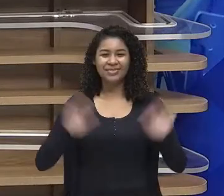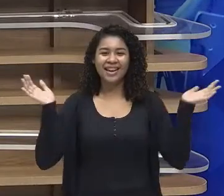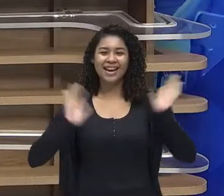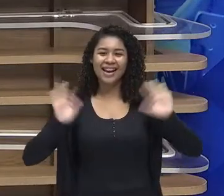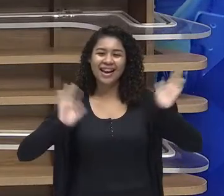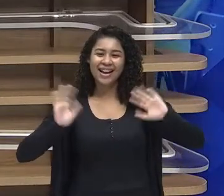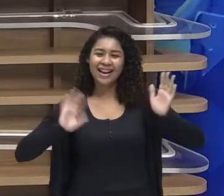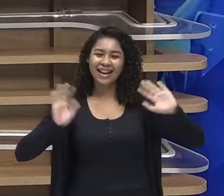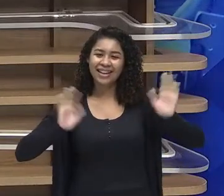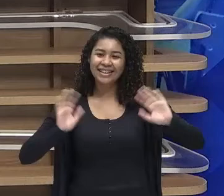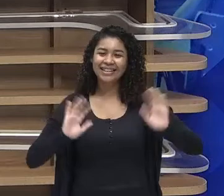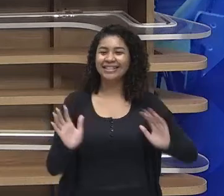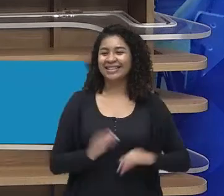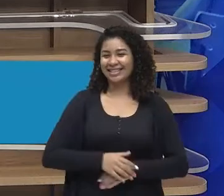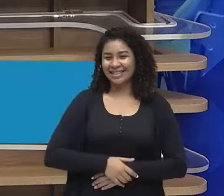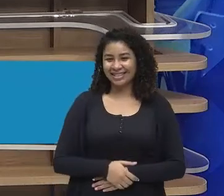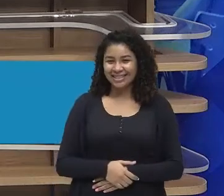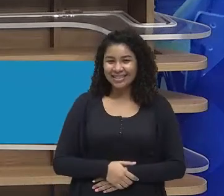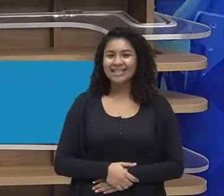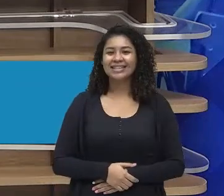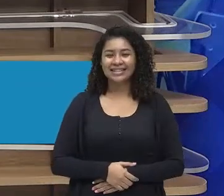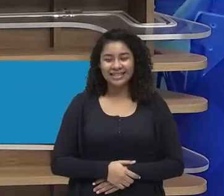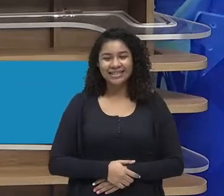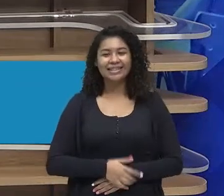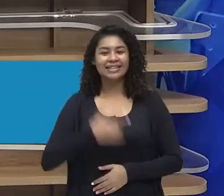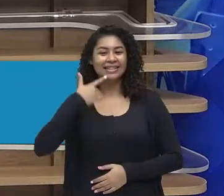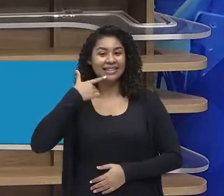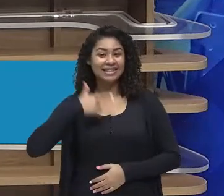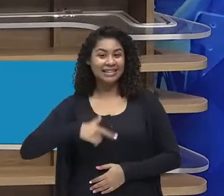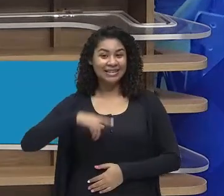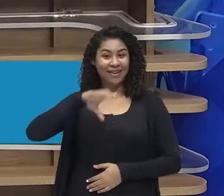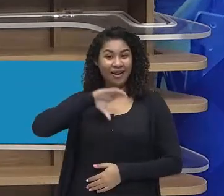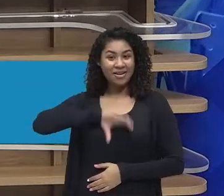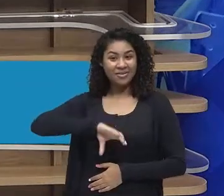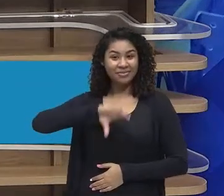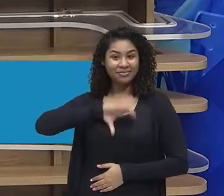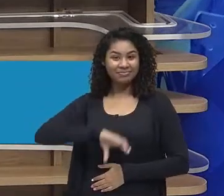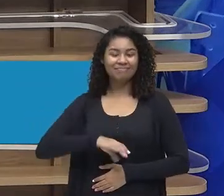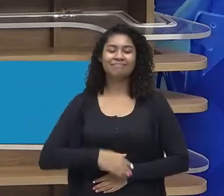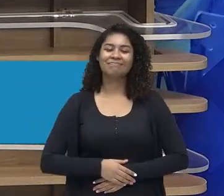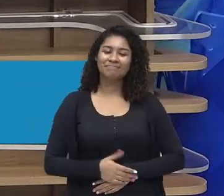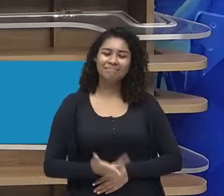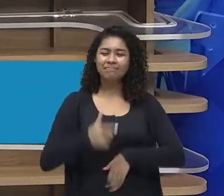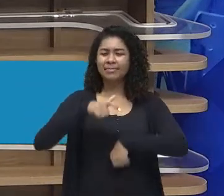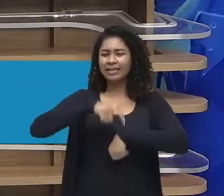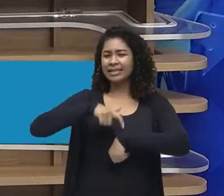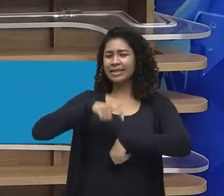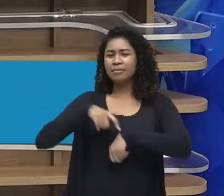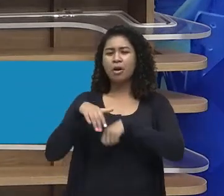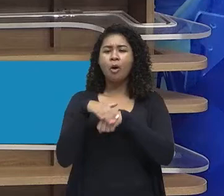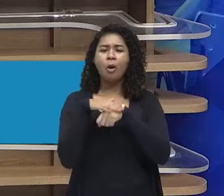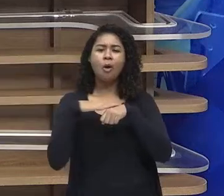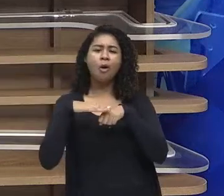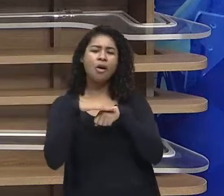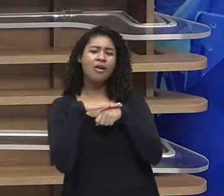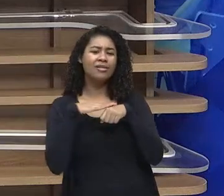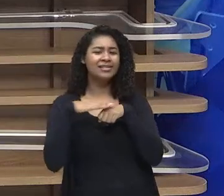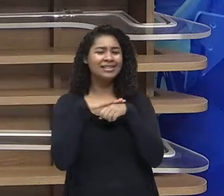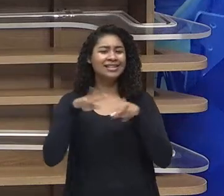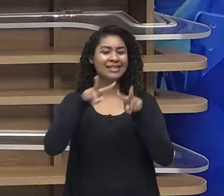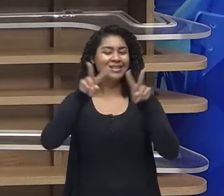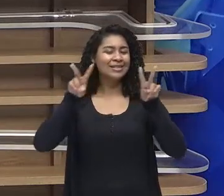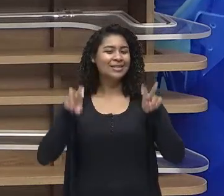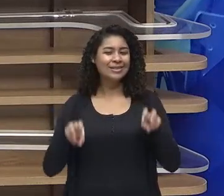Olá, saudações! Língua portuguesa, um momento para conversarmos sobre a nossa tão